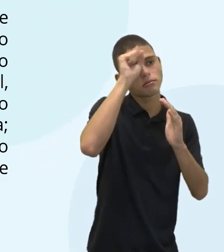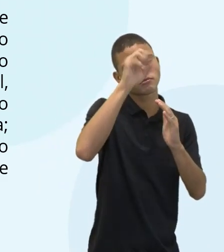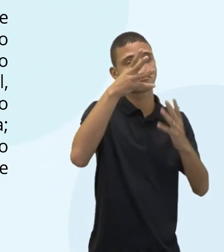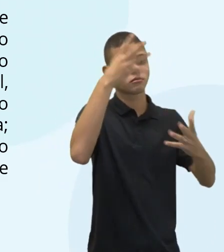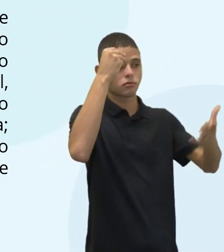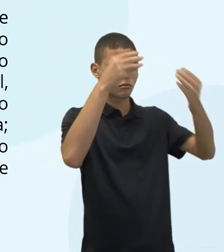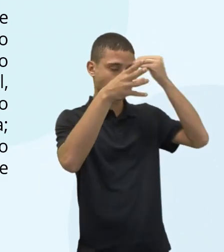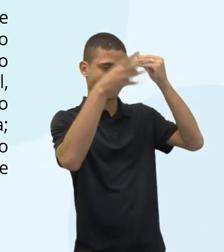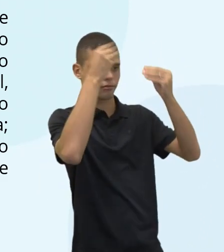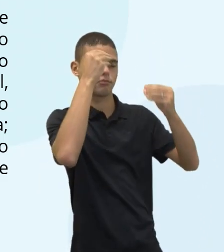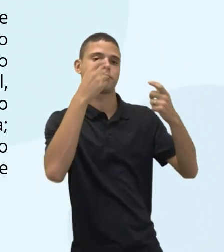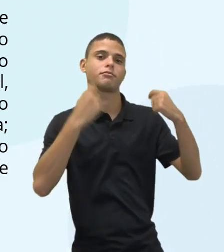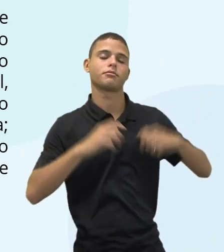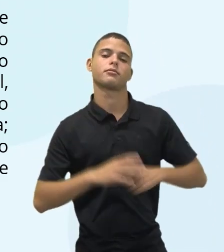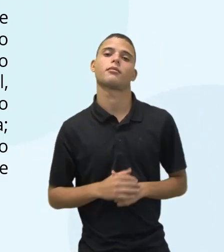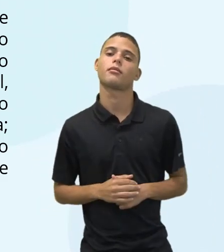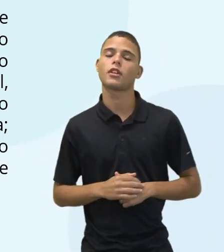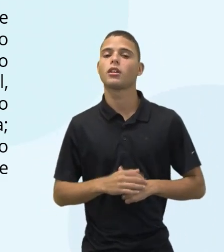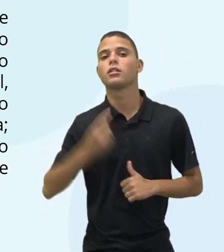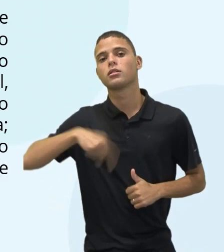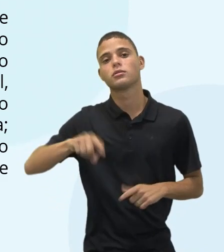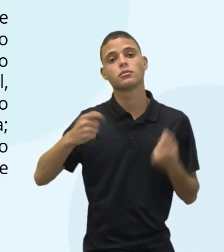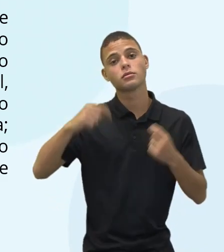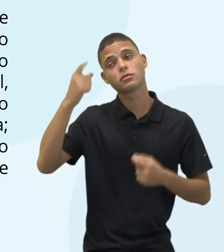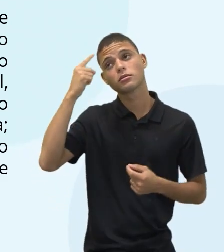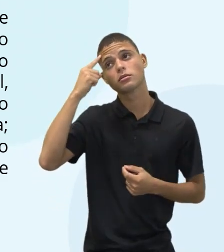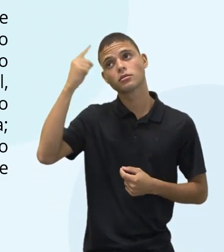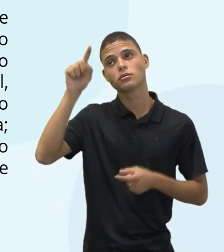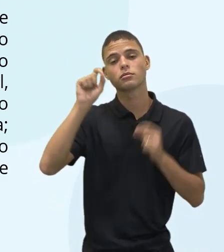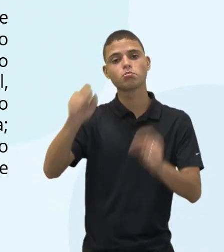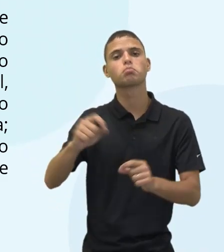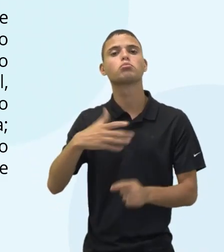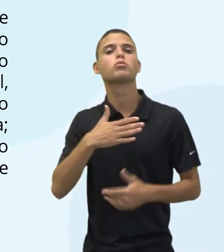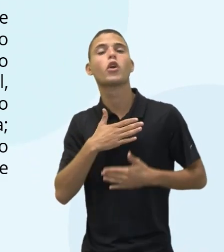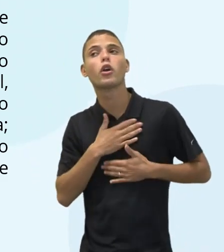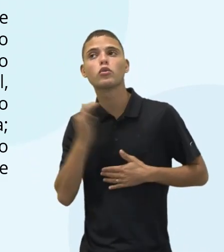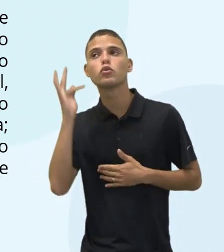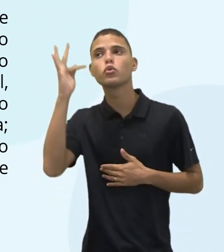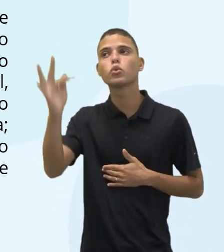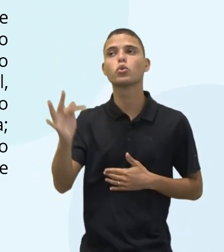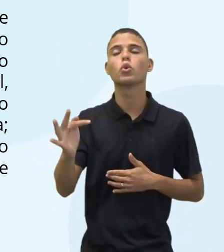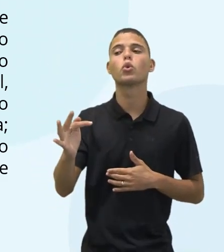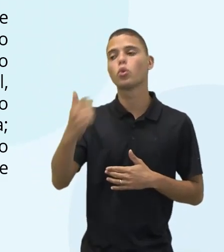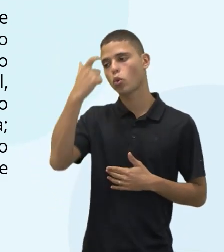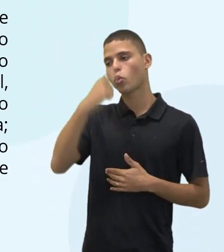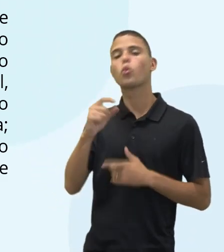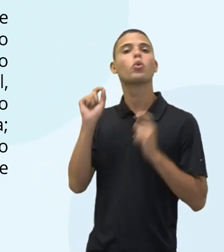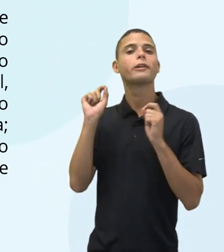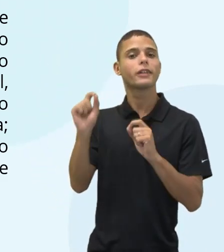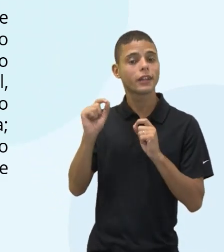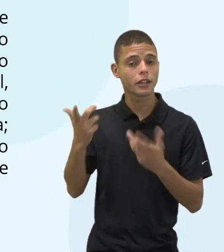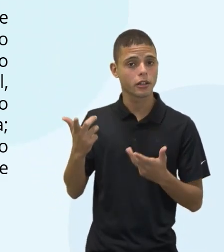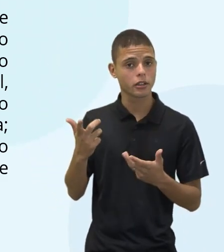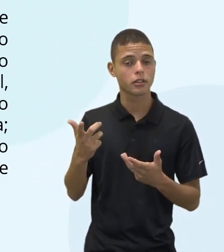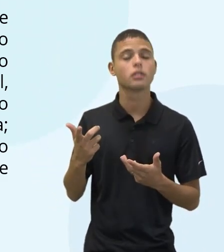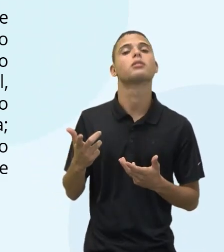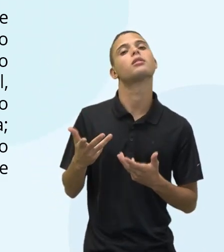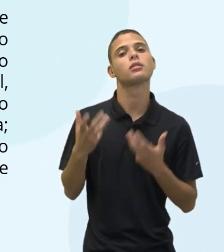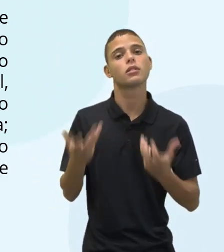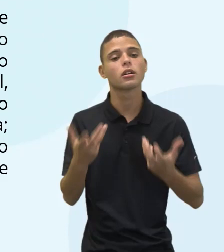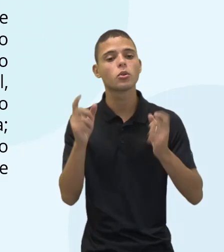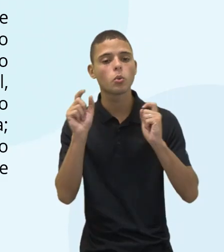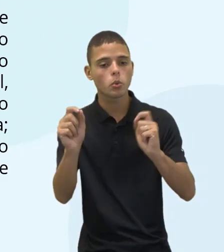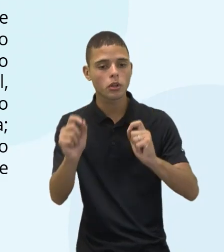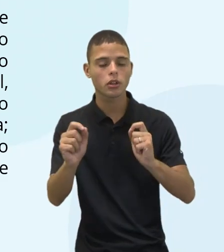quero ser e as aprendizagens que eu preciso ter, né? Inclusive para passar no vestibular, inclusive para essas questões.